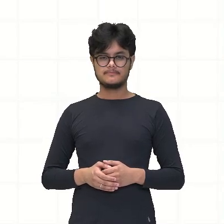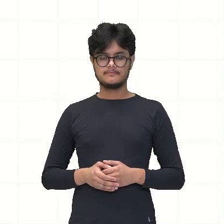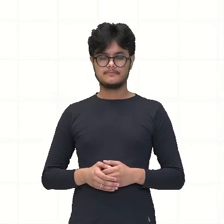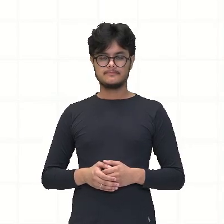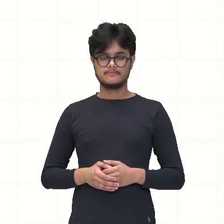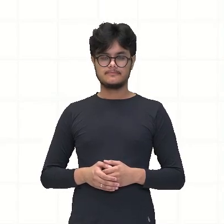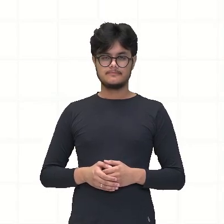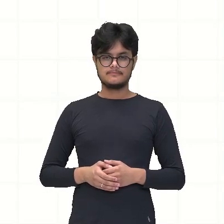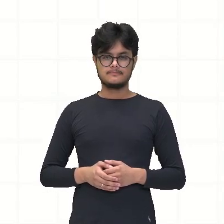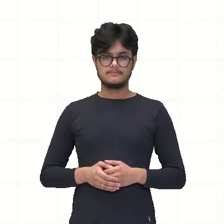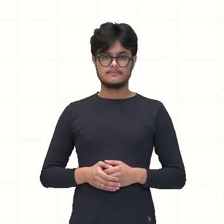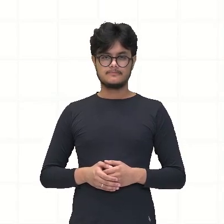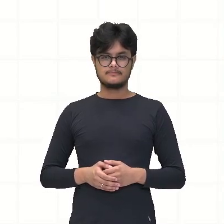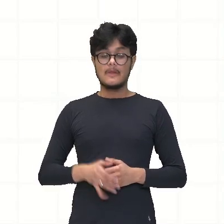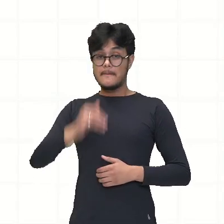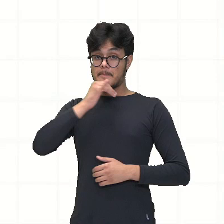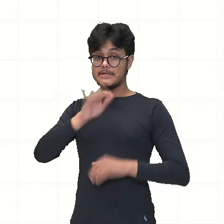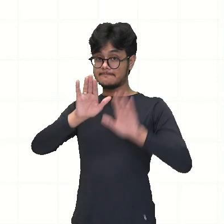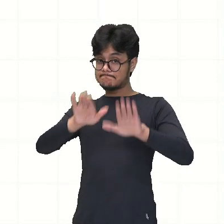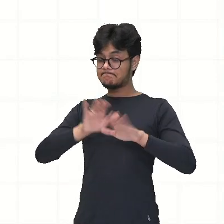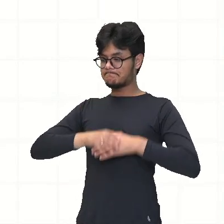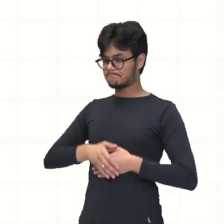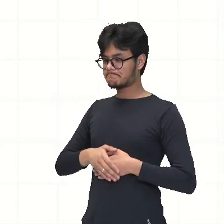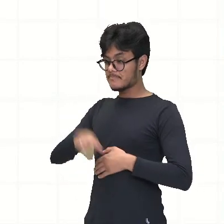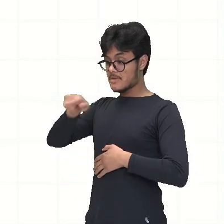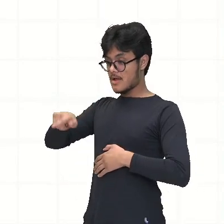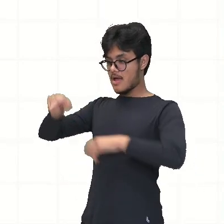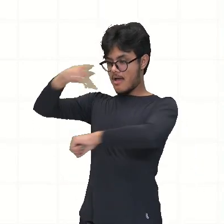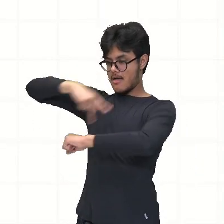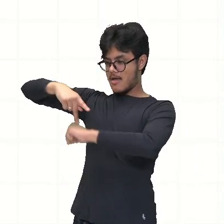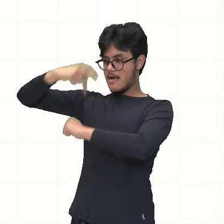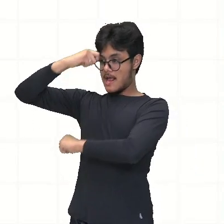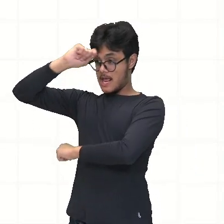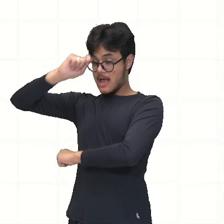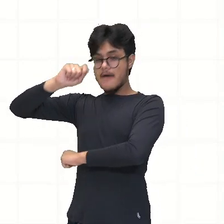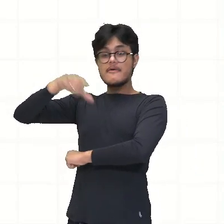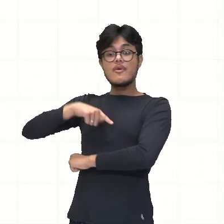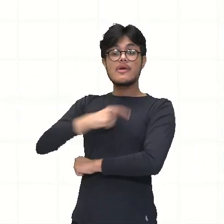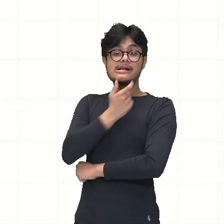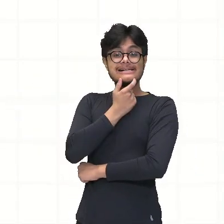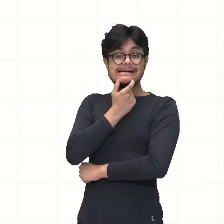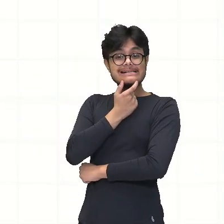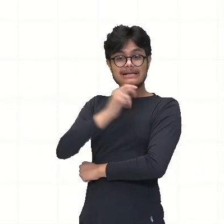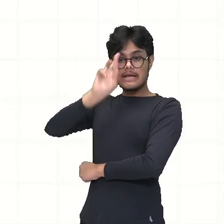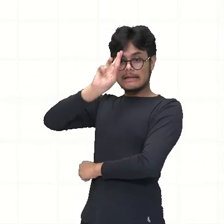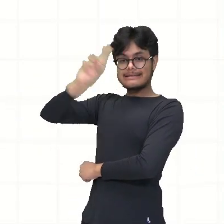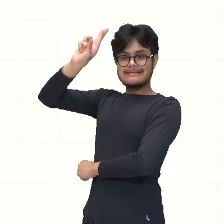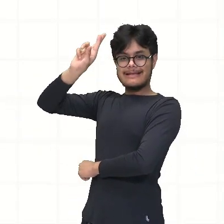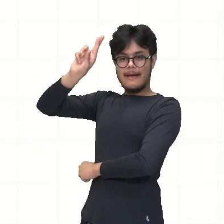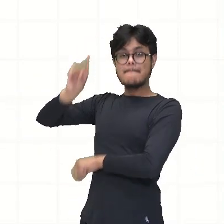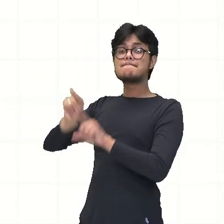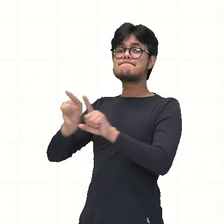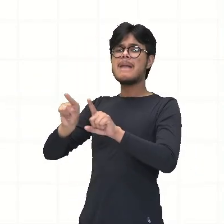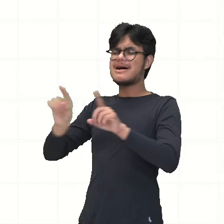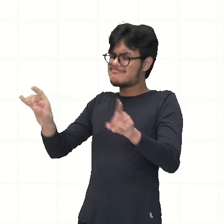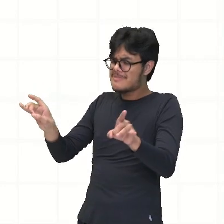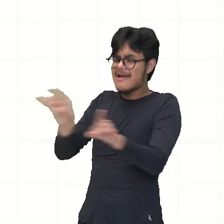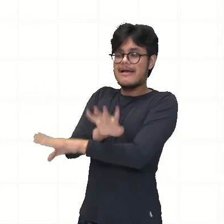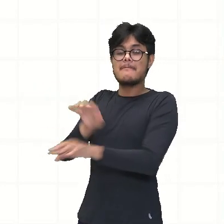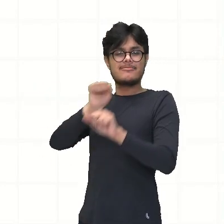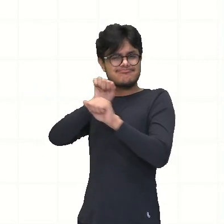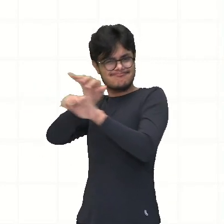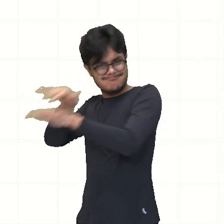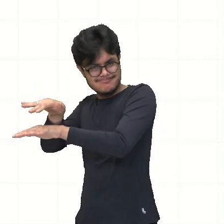processo de descolonização nesse período no continente africano, tá bom? E posteriormente, né, entre